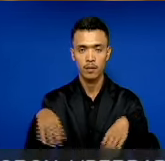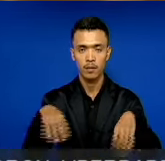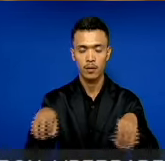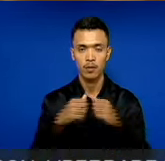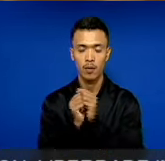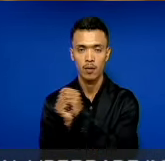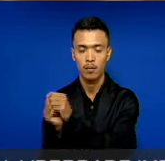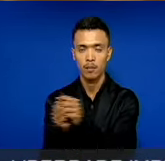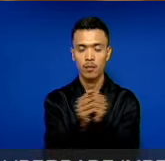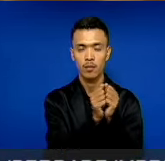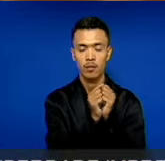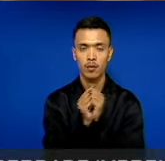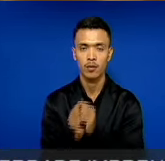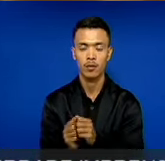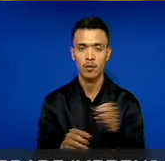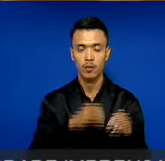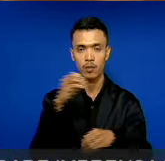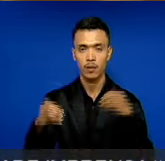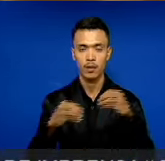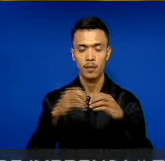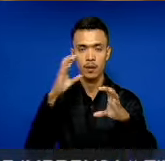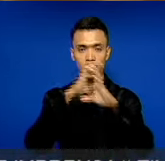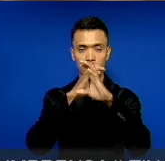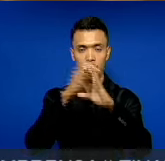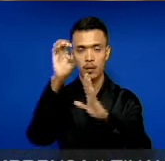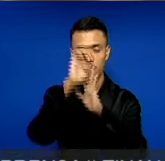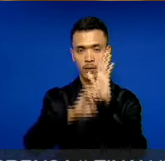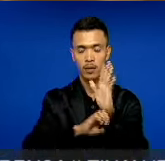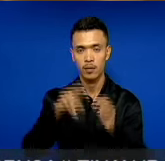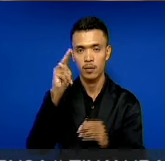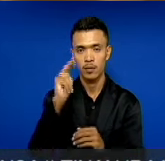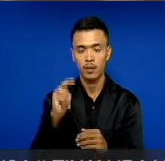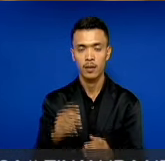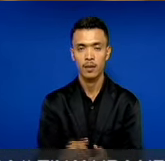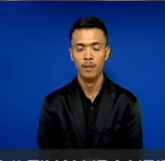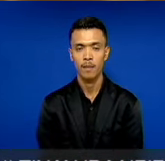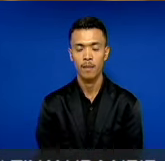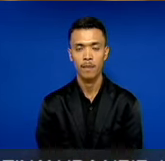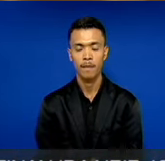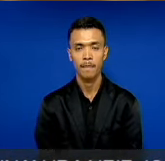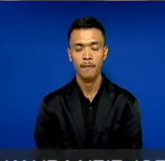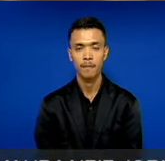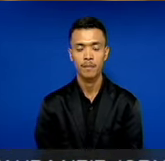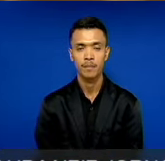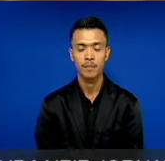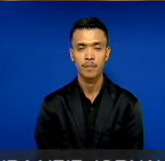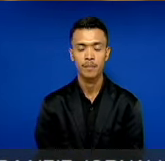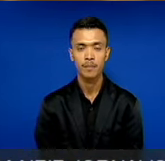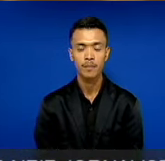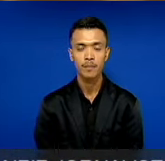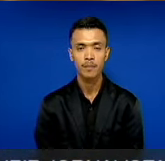e a fiscalização com a careta Estado. E é nem a direção geral de gestão patrimônio